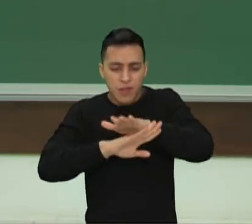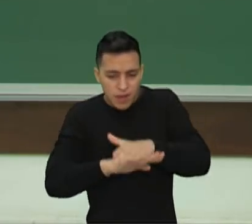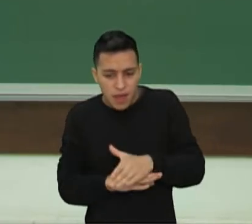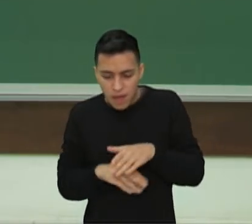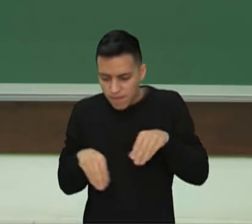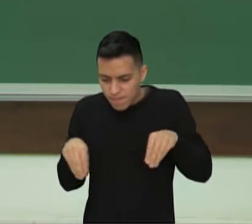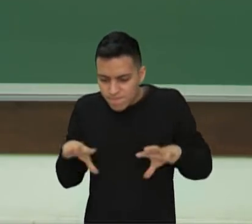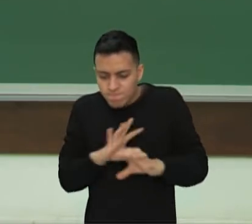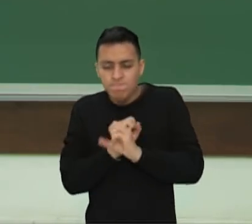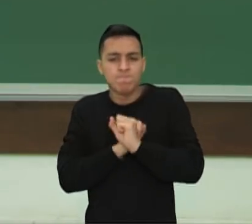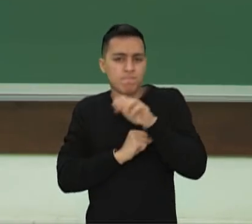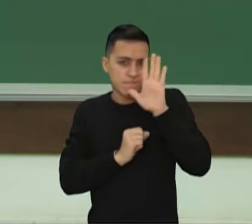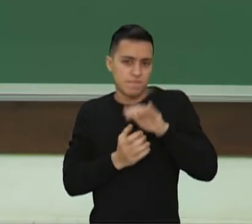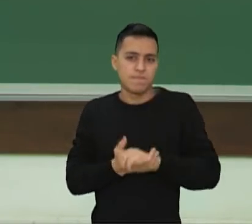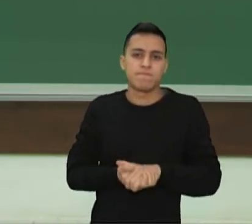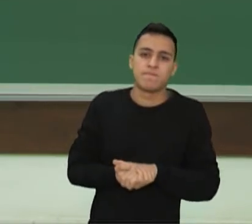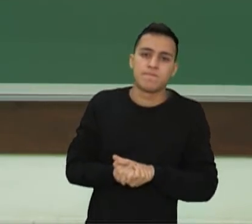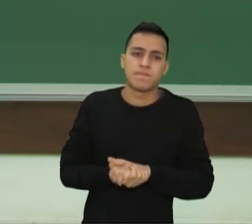suas peças aí.